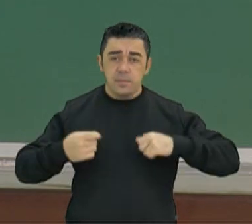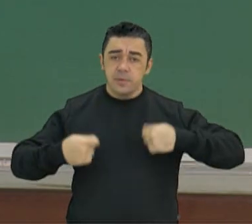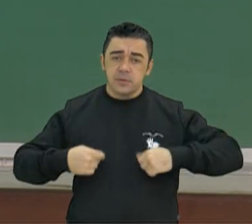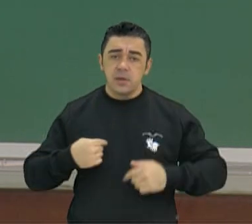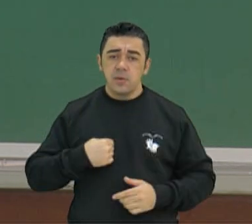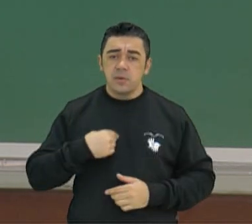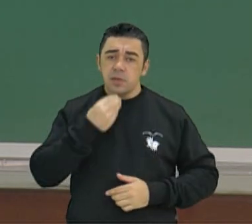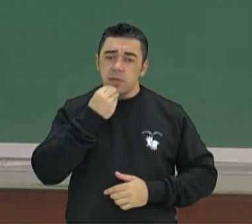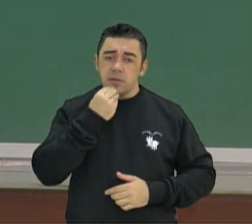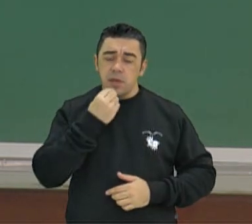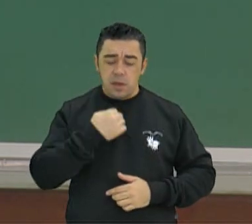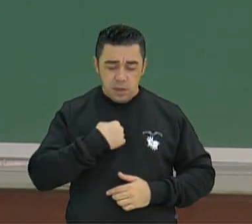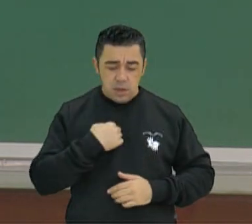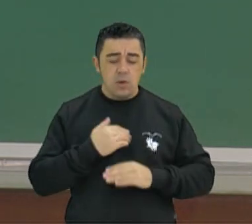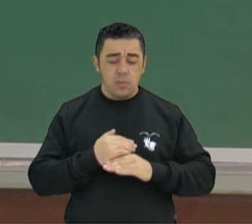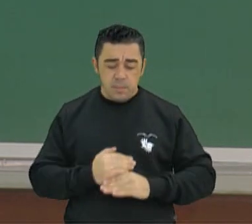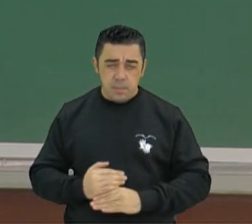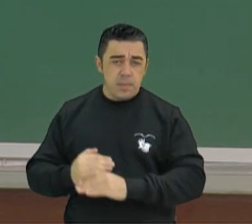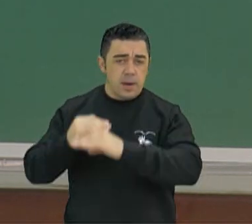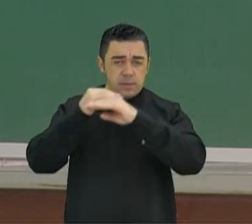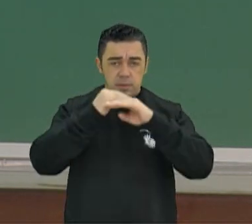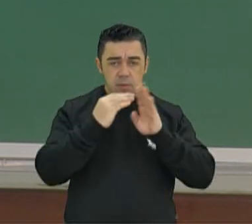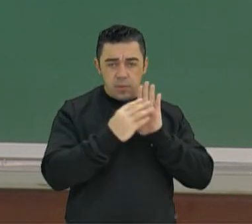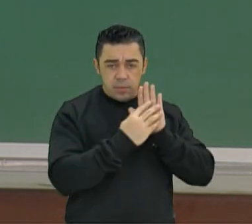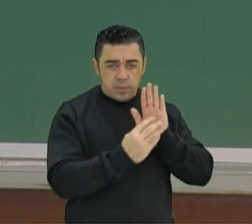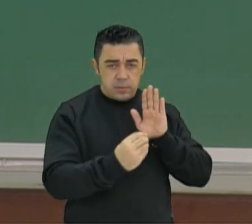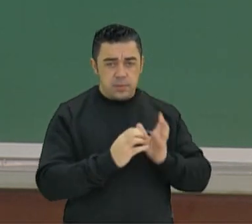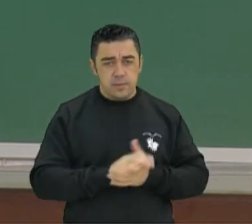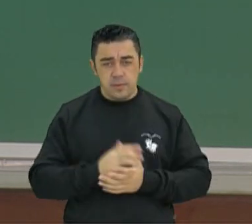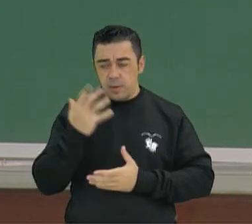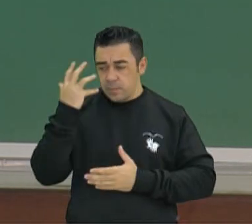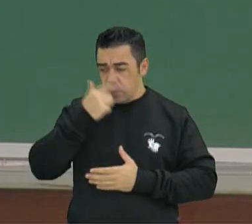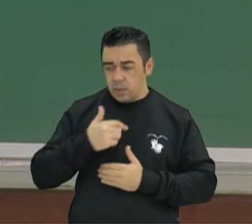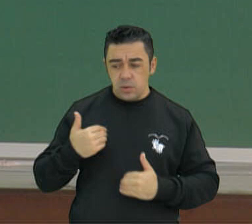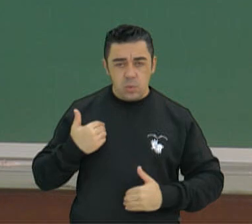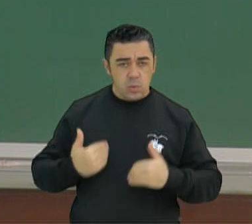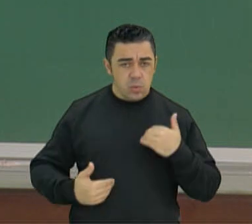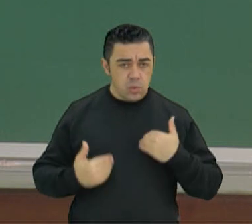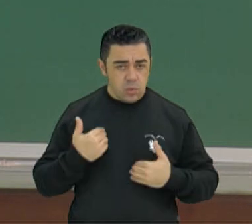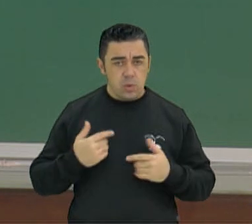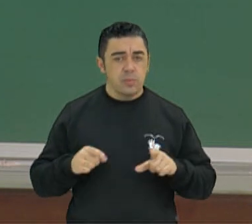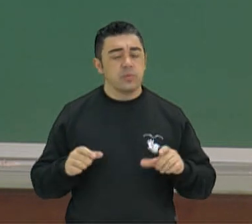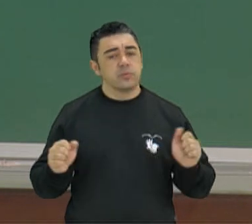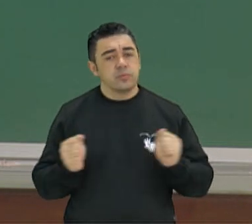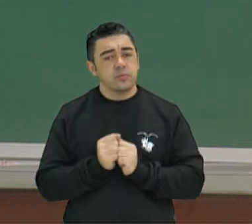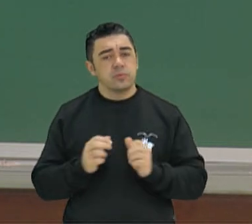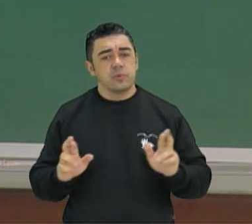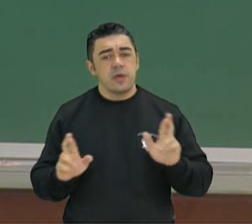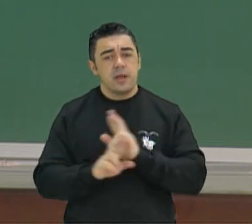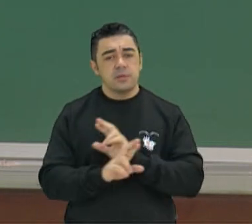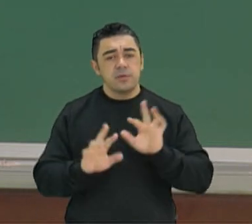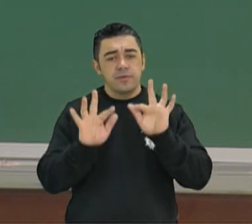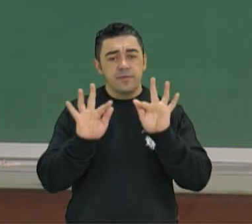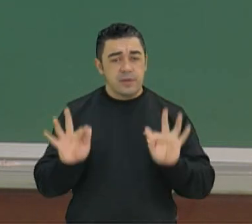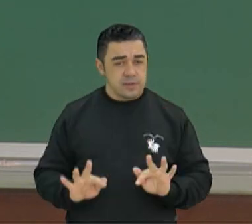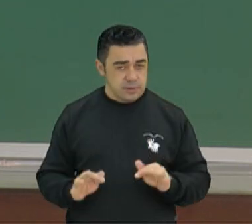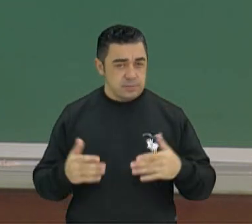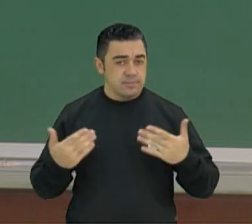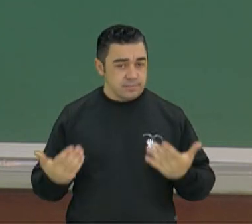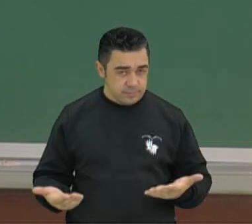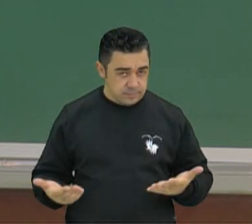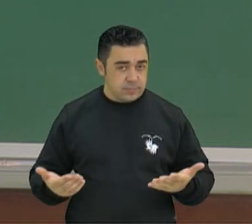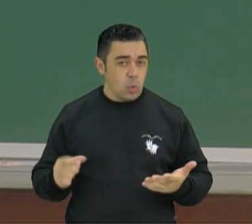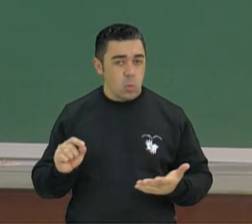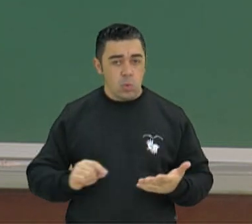adequar a esses padrões sociais. A beleza nas formas corporais e felicidade. Então vamos tratar sobre